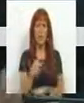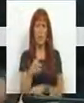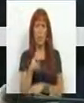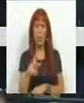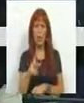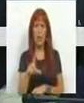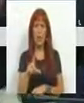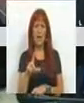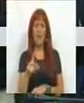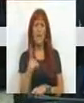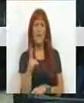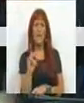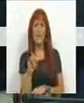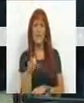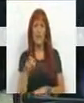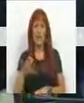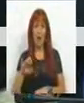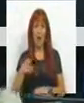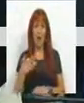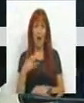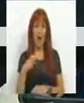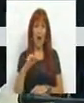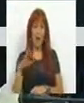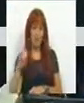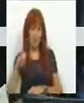Vila do Conde, e o ACES também,